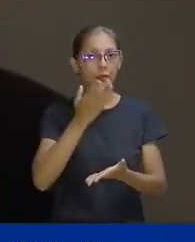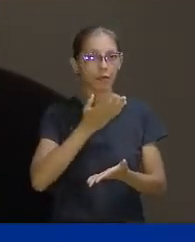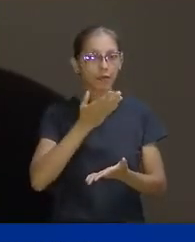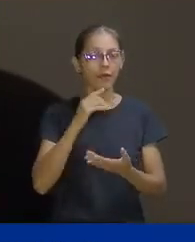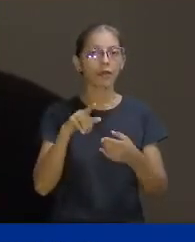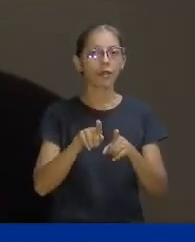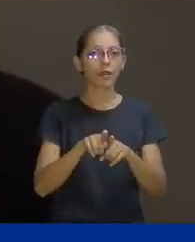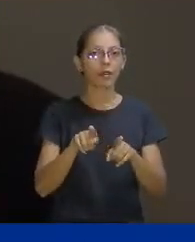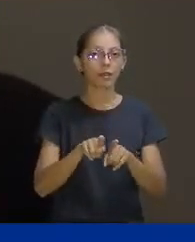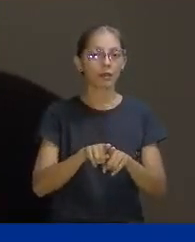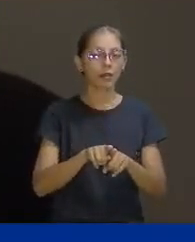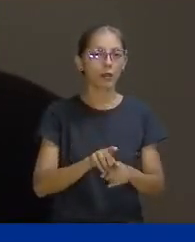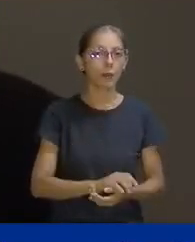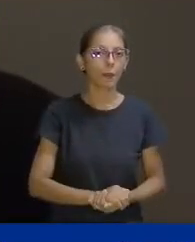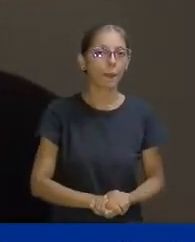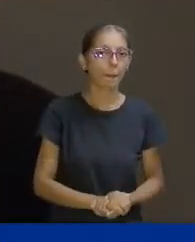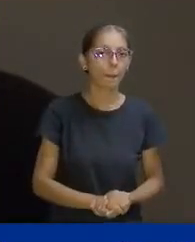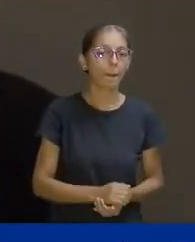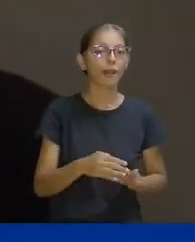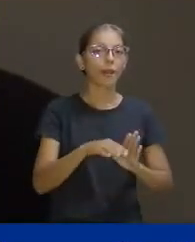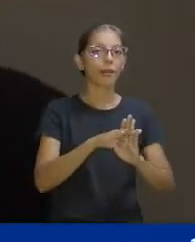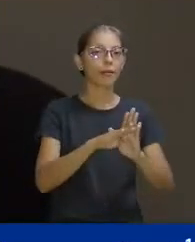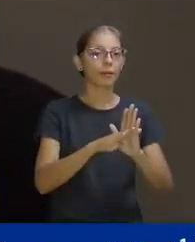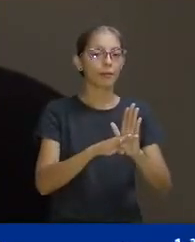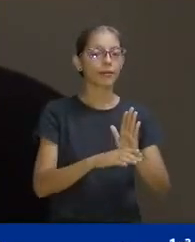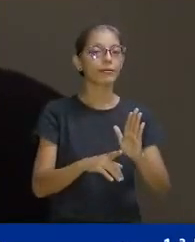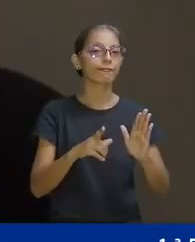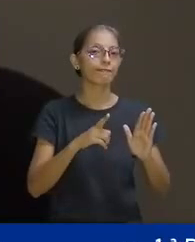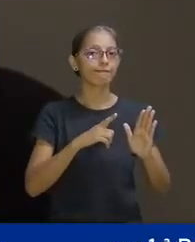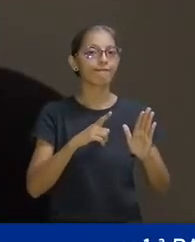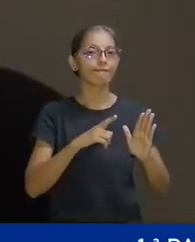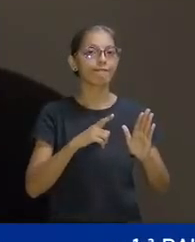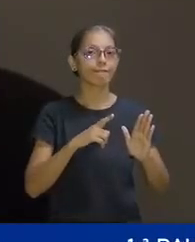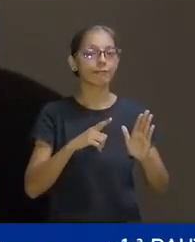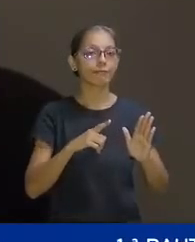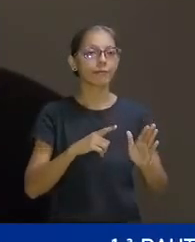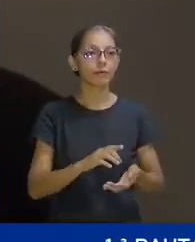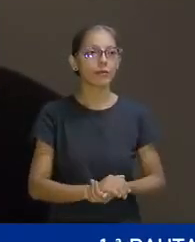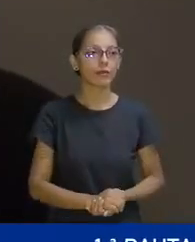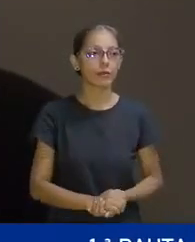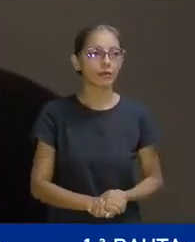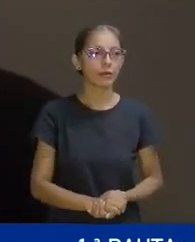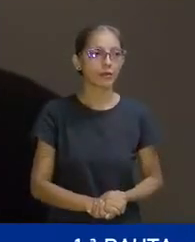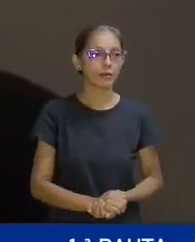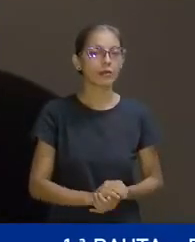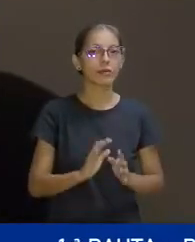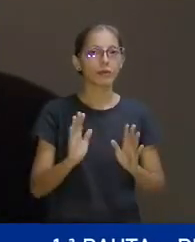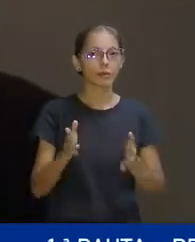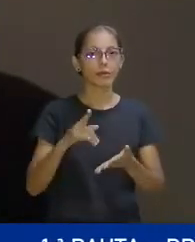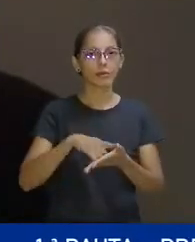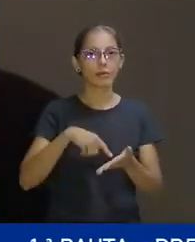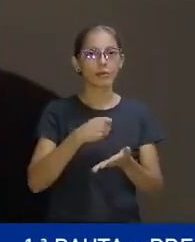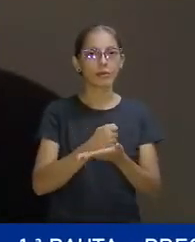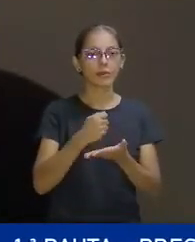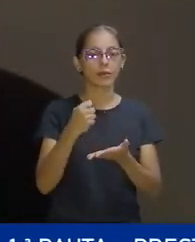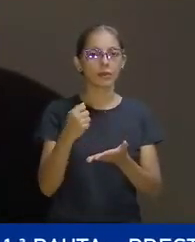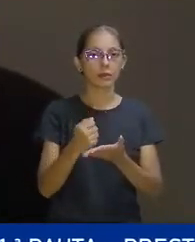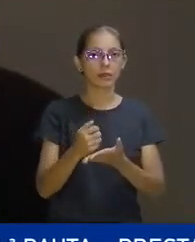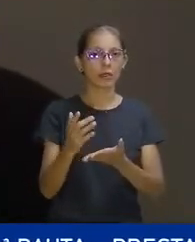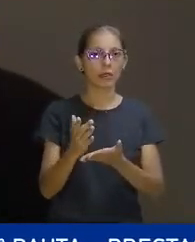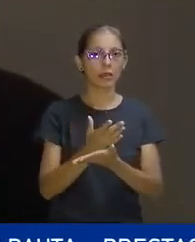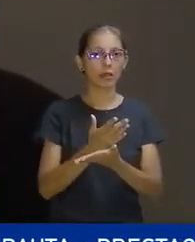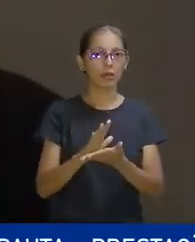princípios constitucionais que regem a administração pública. Pontuou que foram aceitos documentos genéricos que não